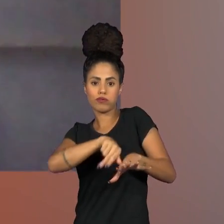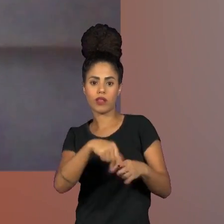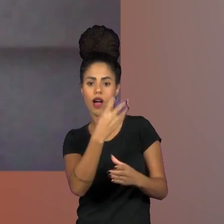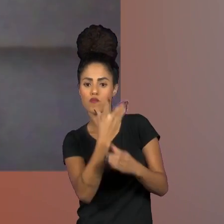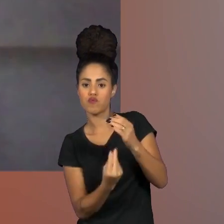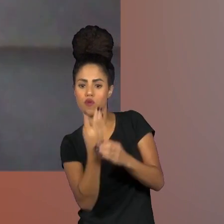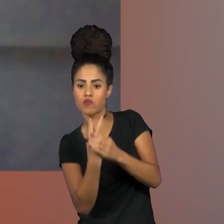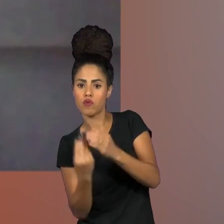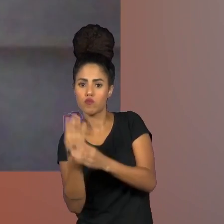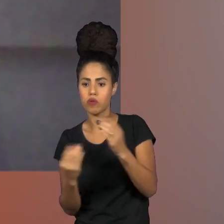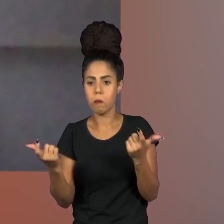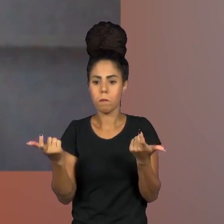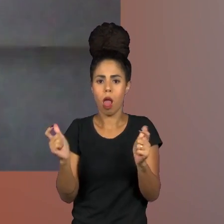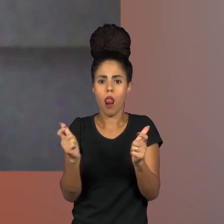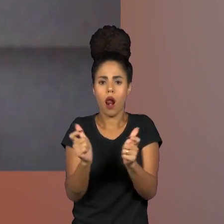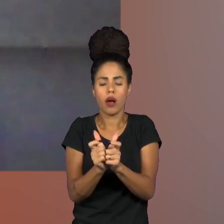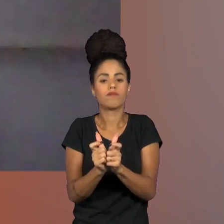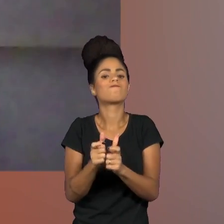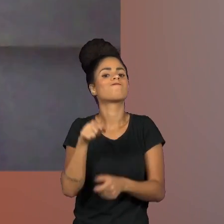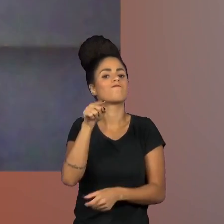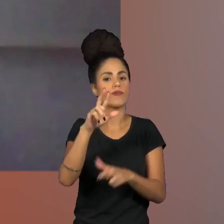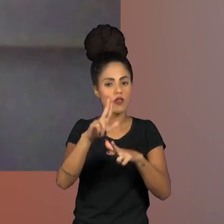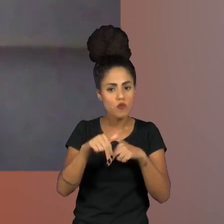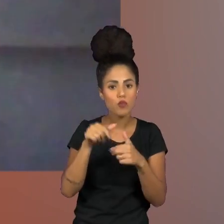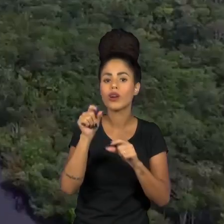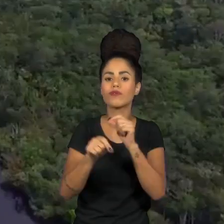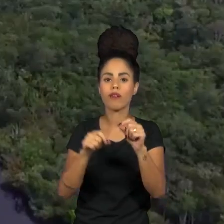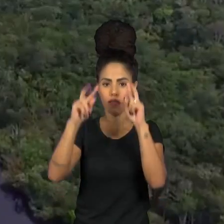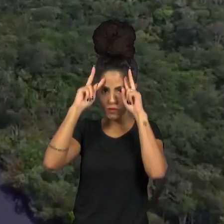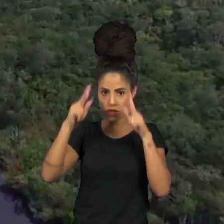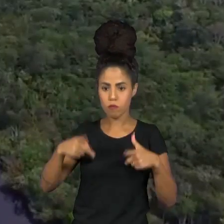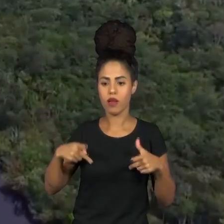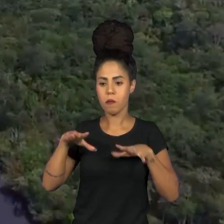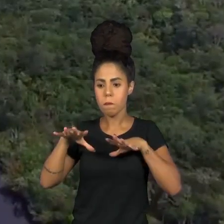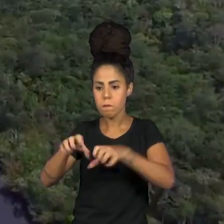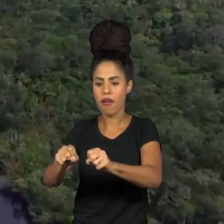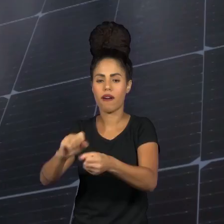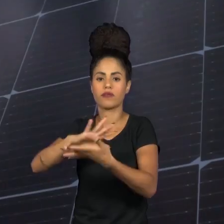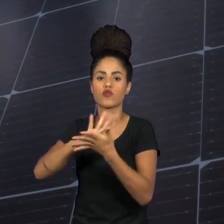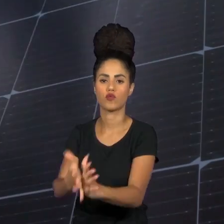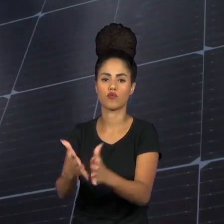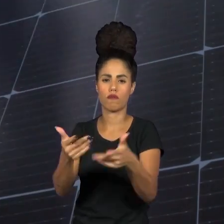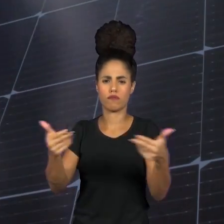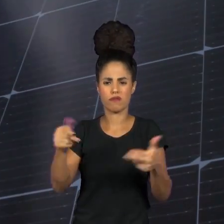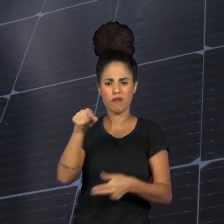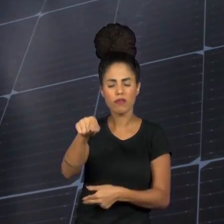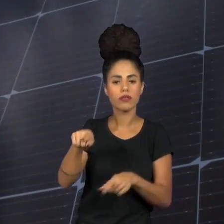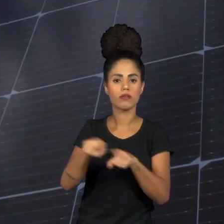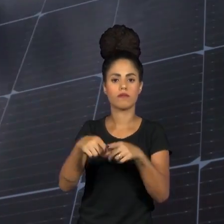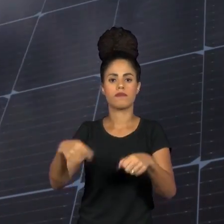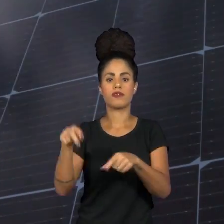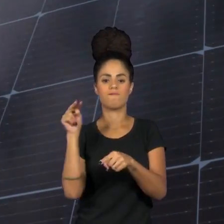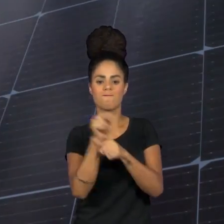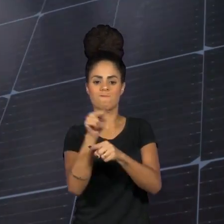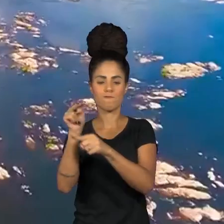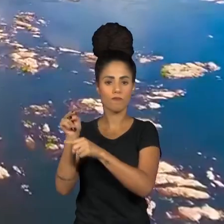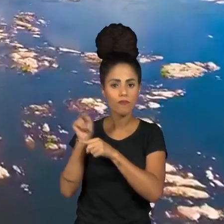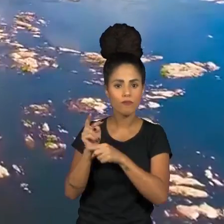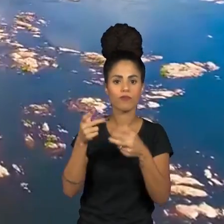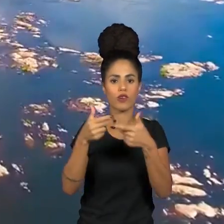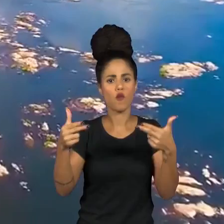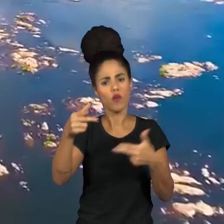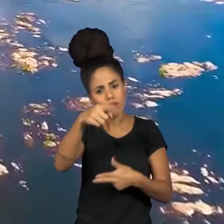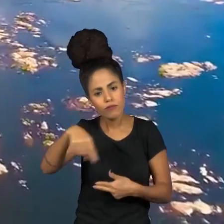primeira grande extinção provocada por um ser vivo. Cuidem bem da água, cuide bem da energia, cuide bem